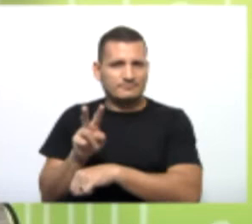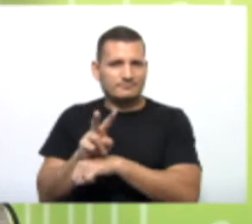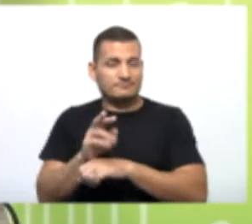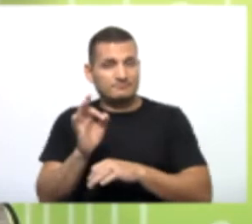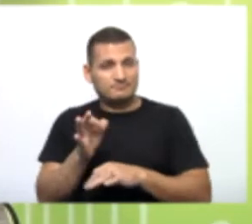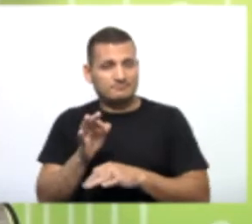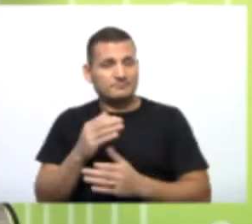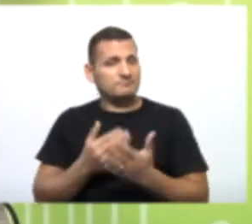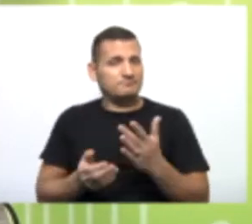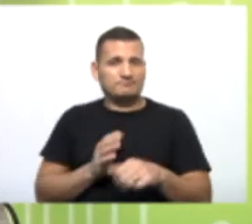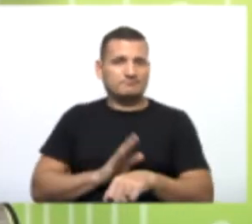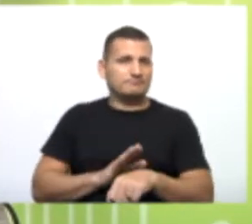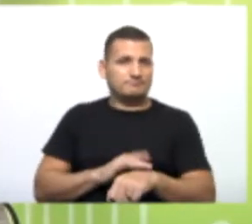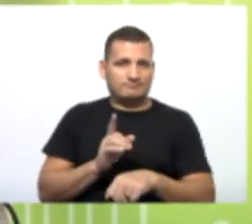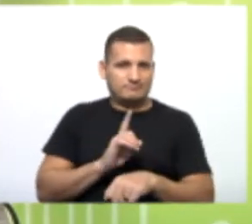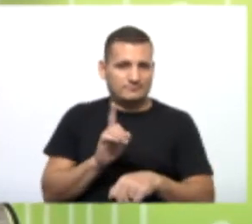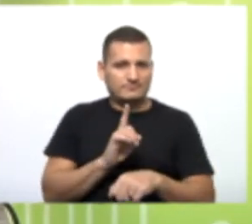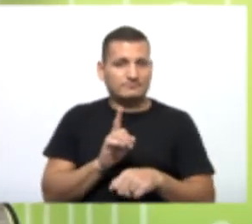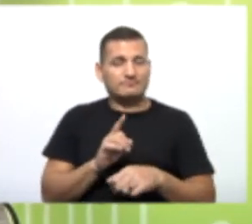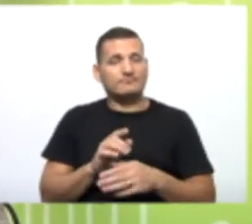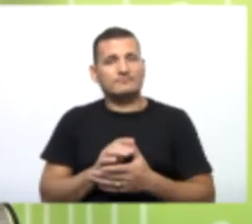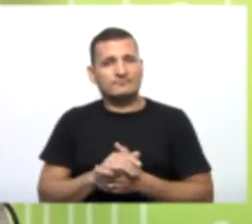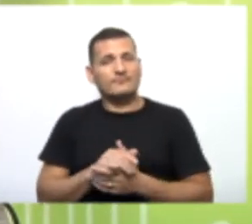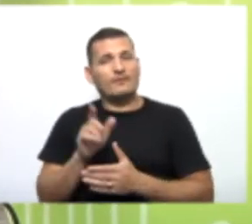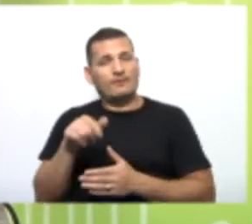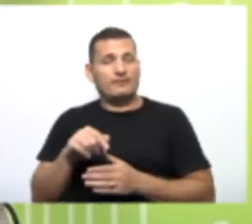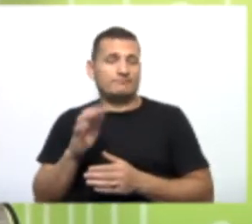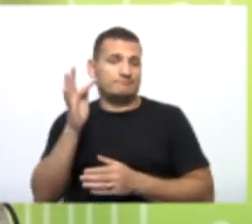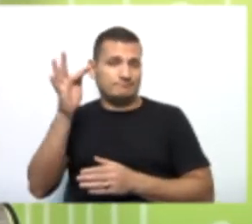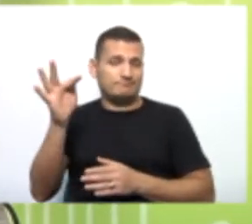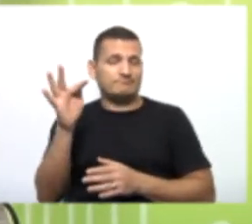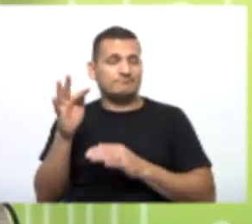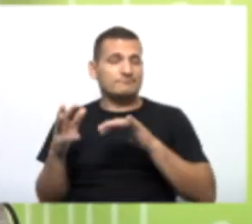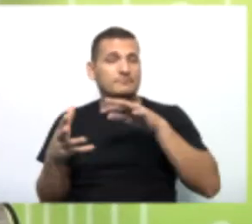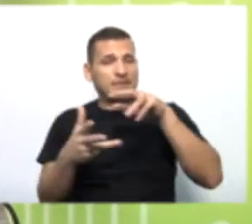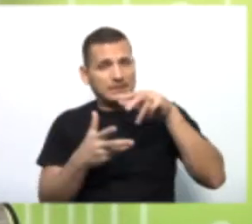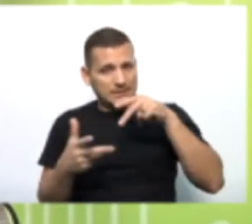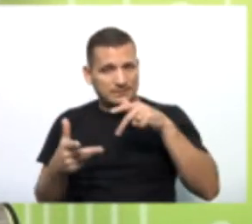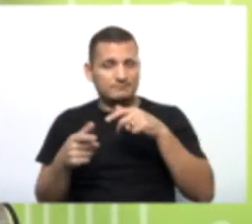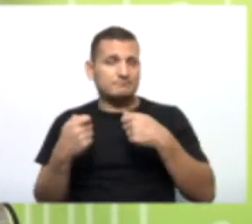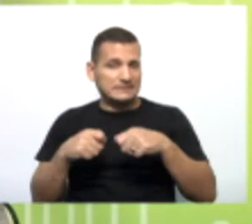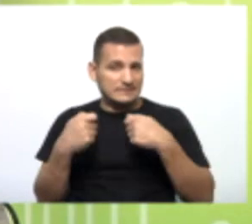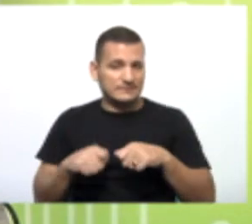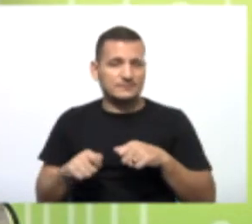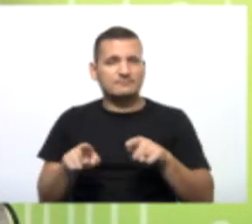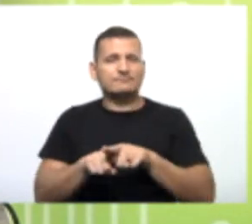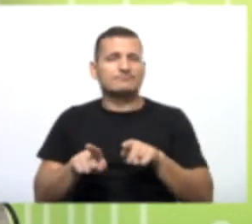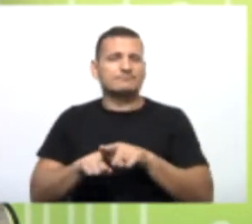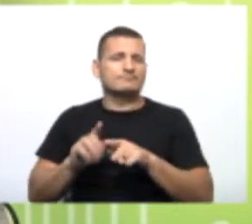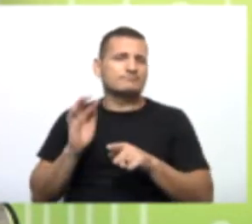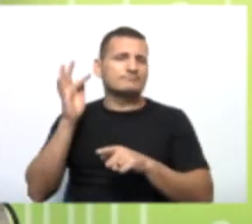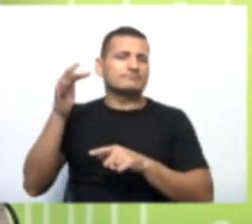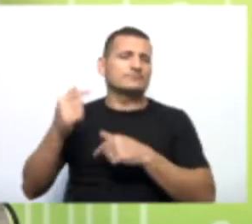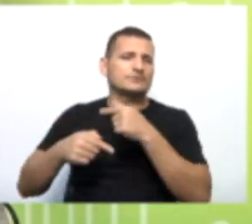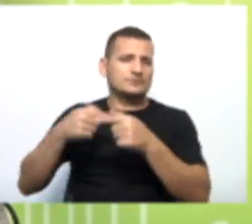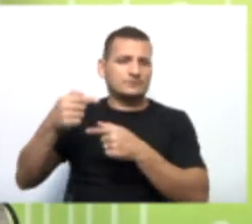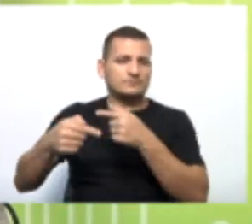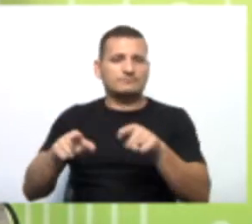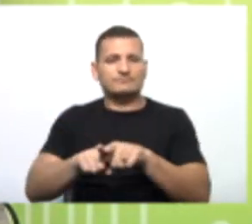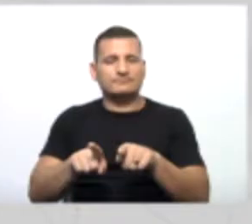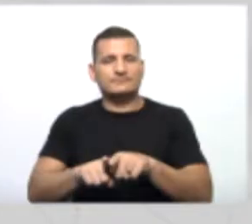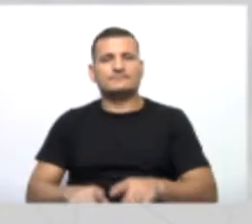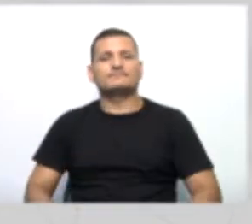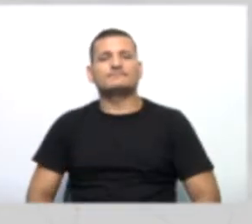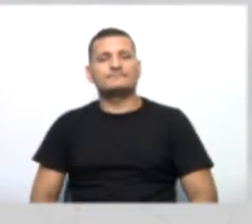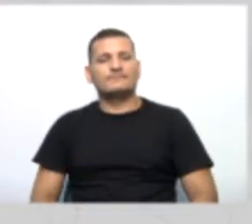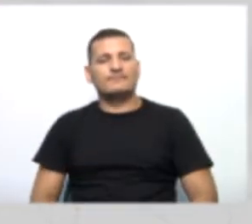certo? Não perca tempo, disso depende o futuro do nosso planeta e o futuro das próximas gerações. Vamos lá